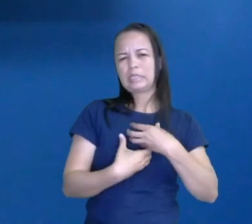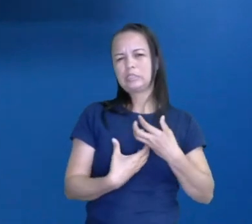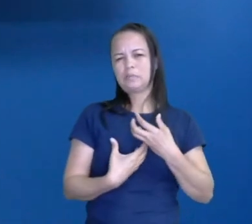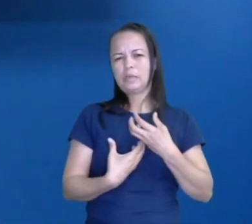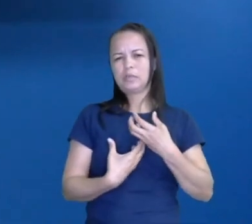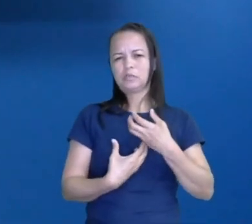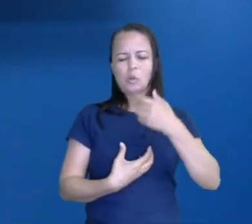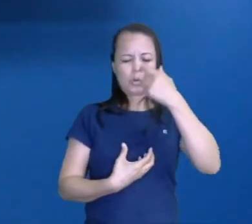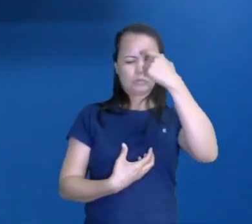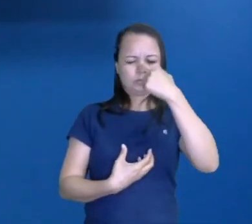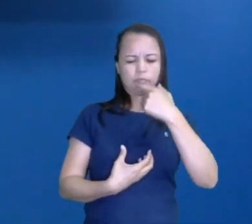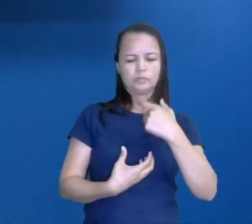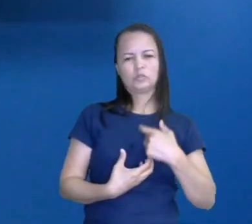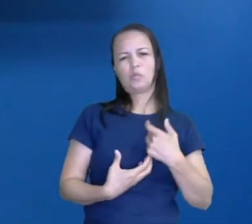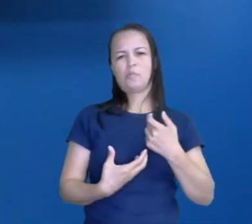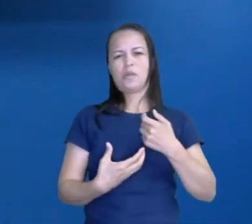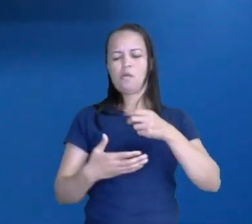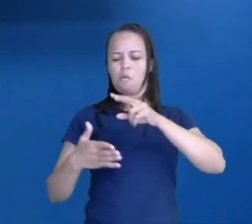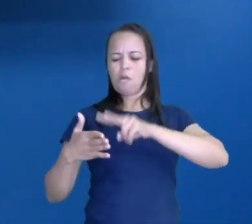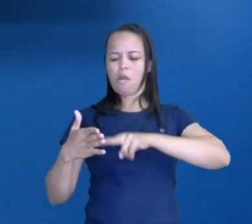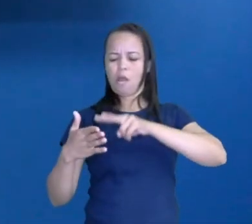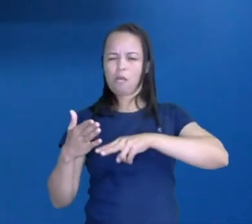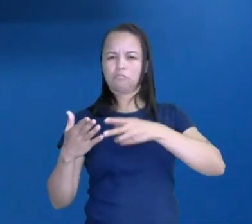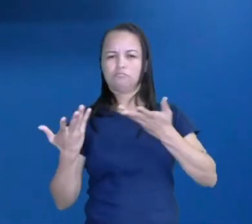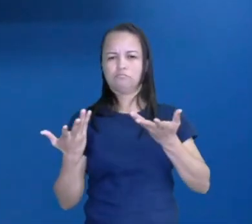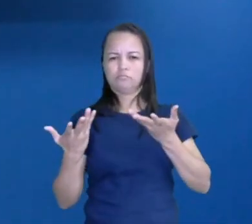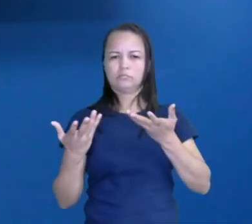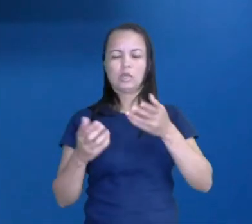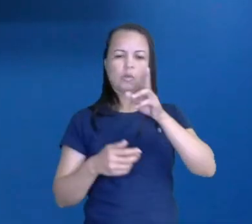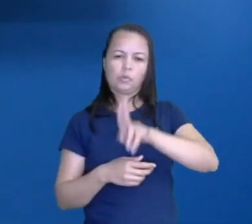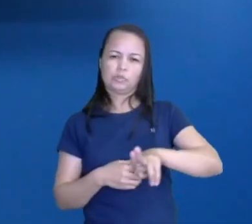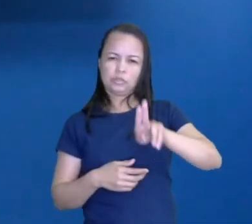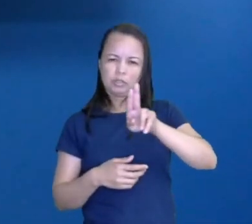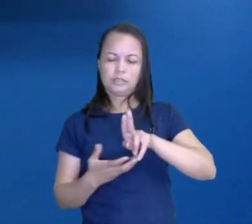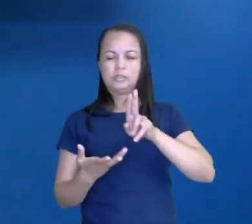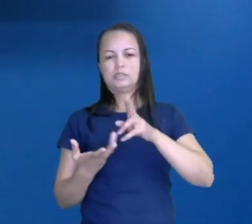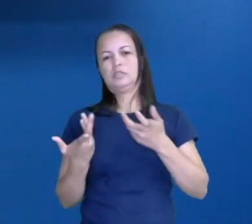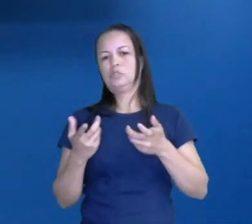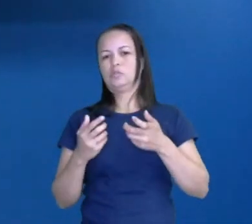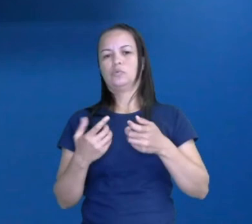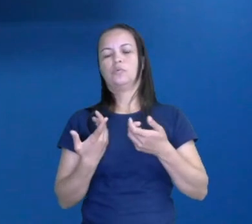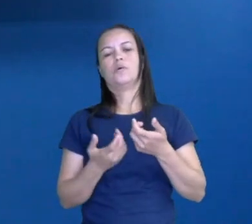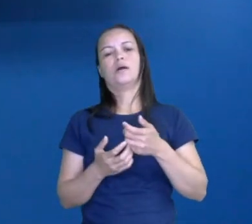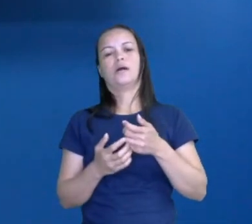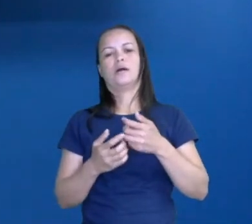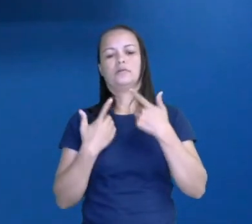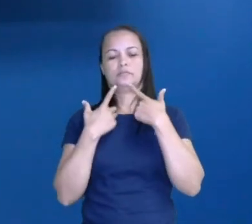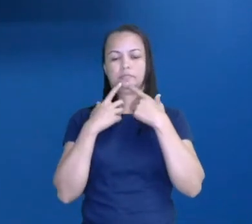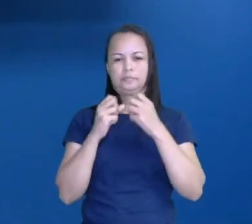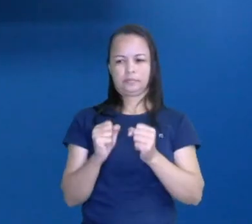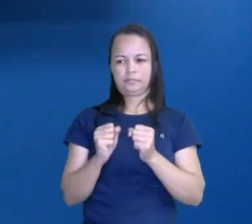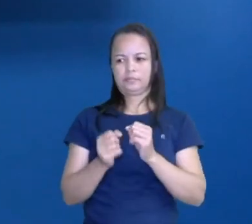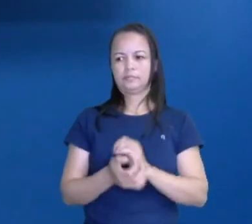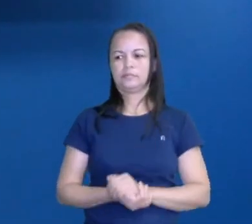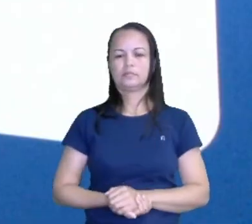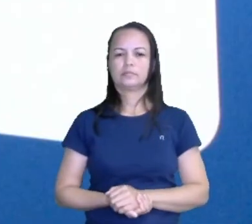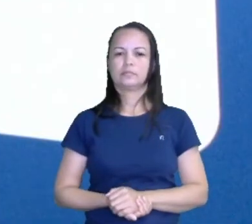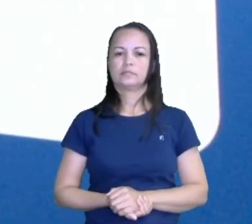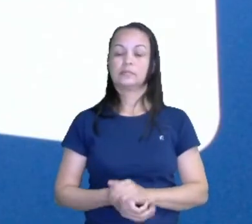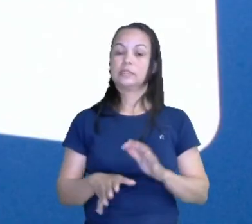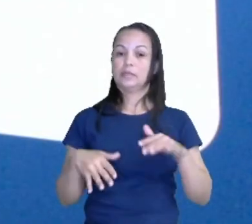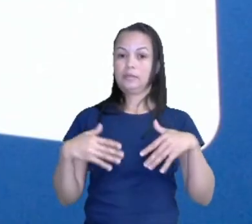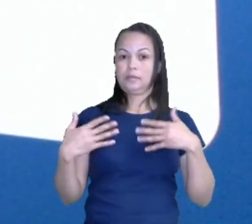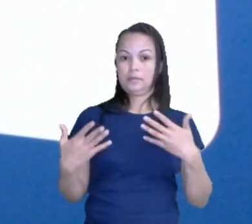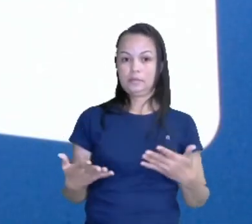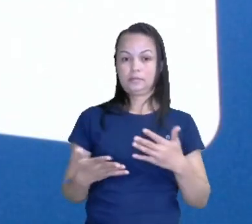do meu leitor, eu utilizo muito essa figura de linguagem. Certo, gente?